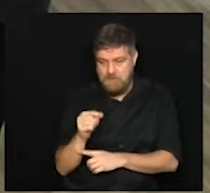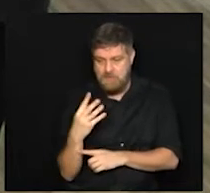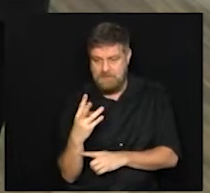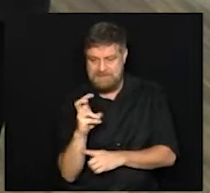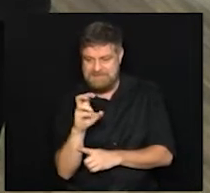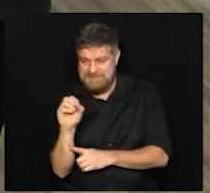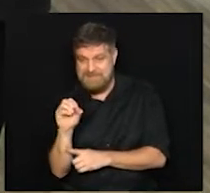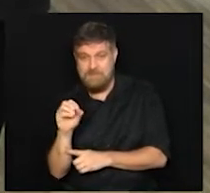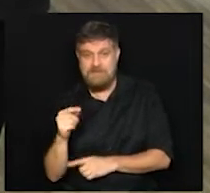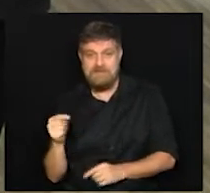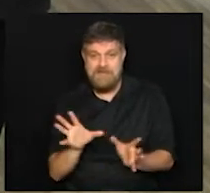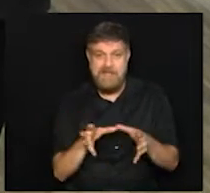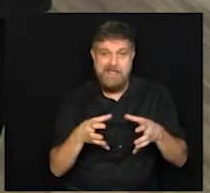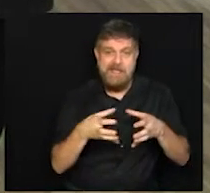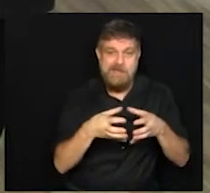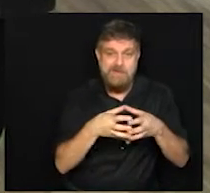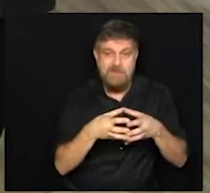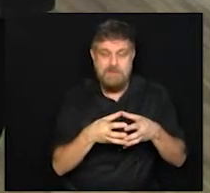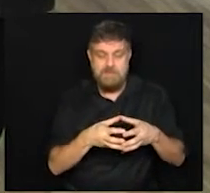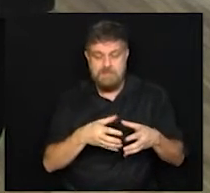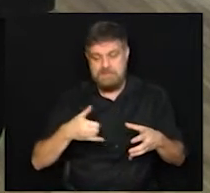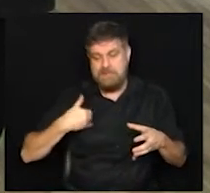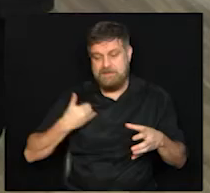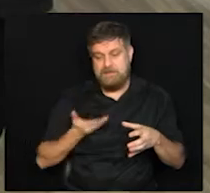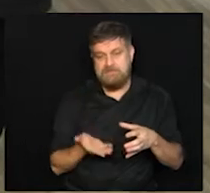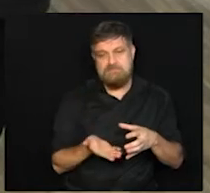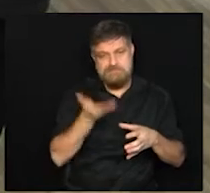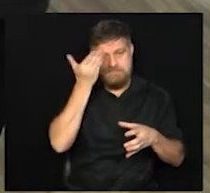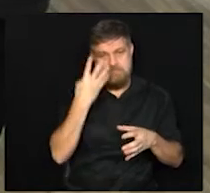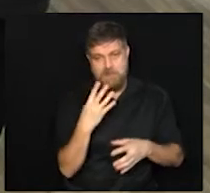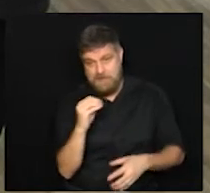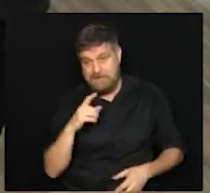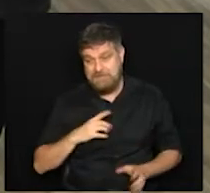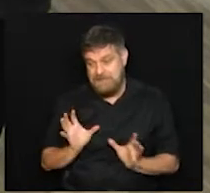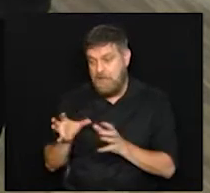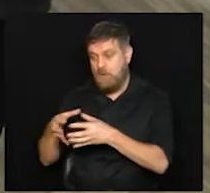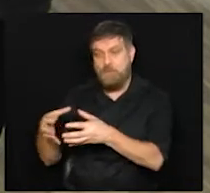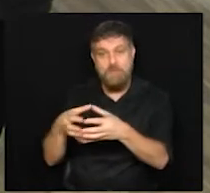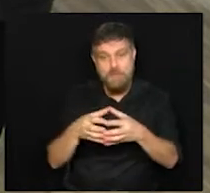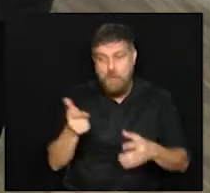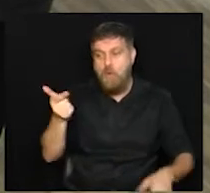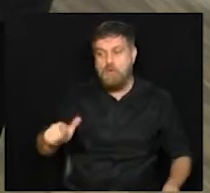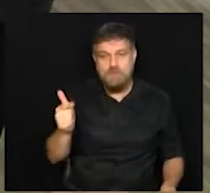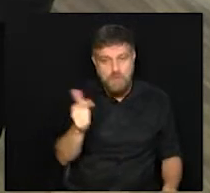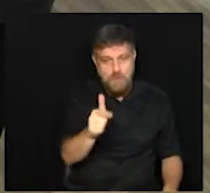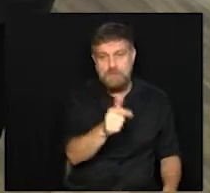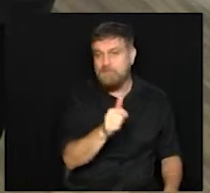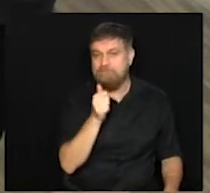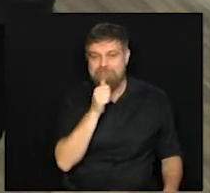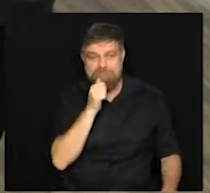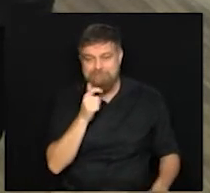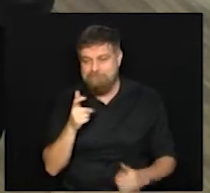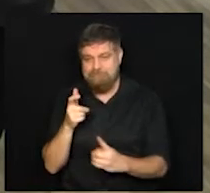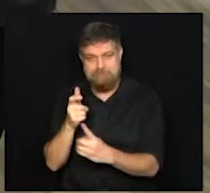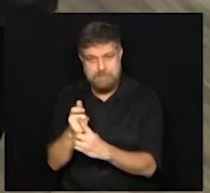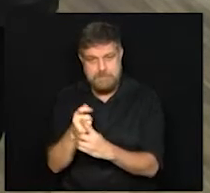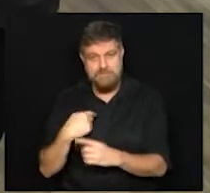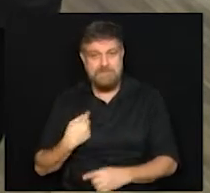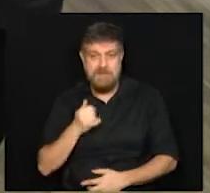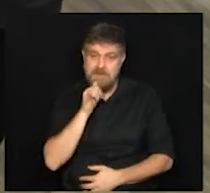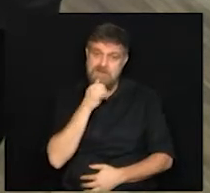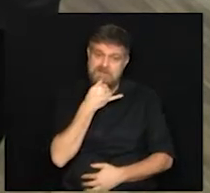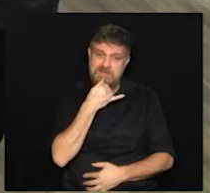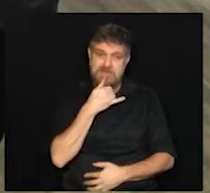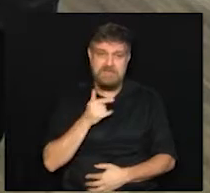10.450 para esse público e para outros que ainda pertencem a outros grupos que até agora não conseguiram. Então, a gente tem,